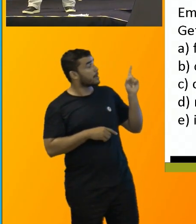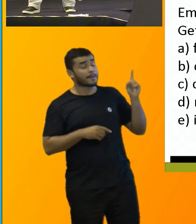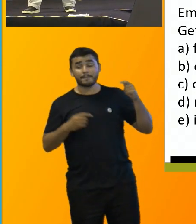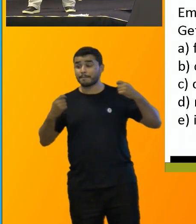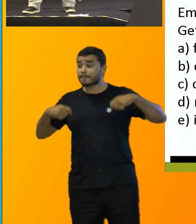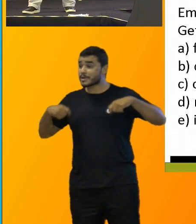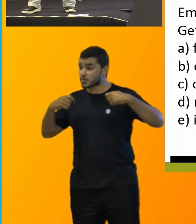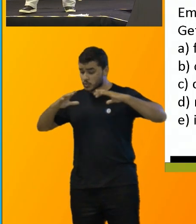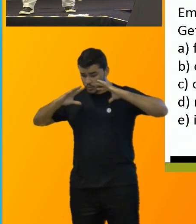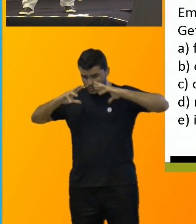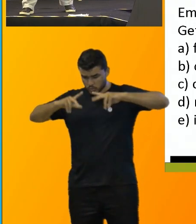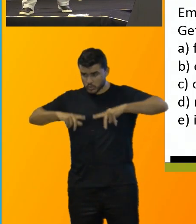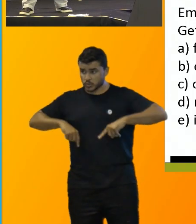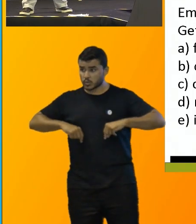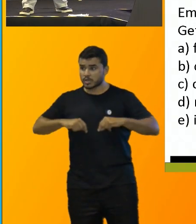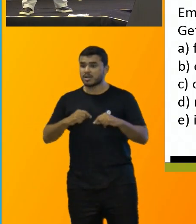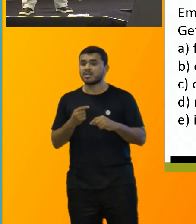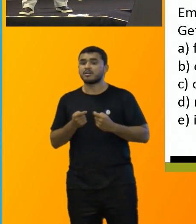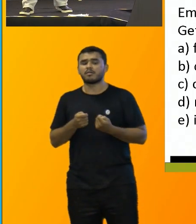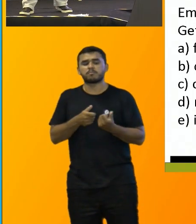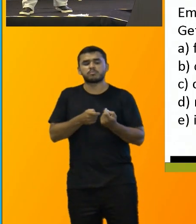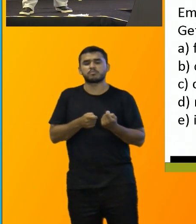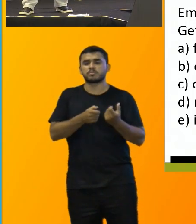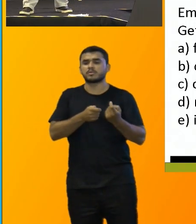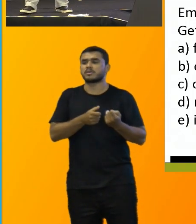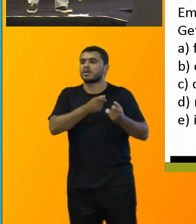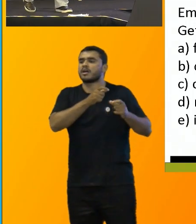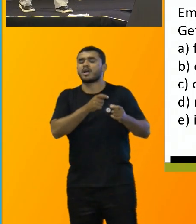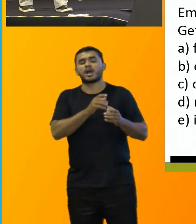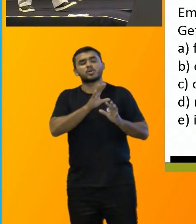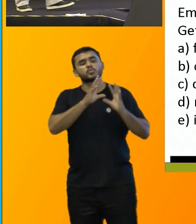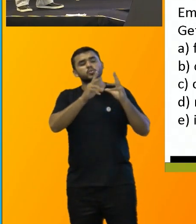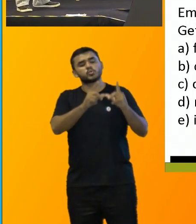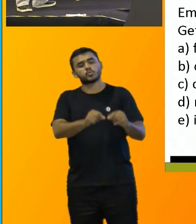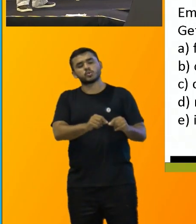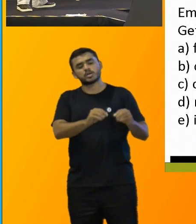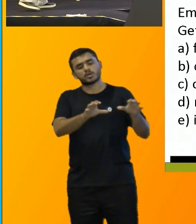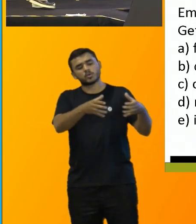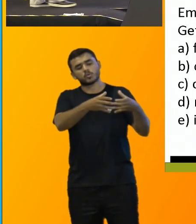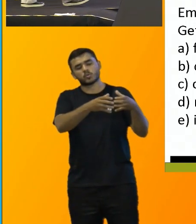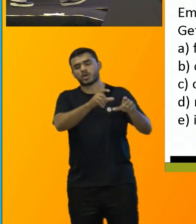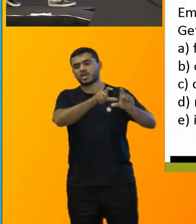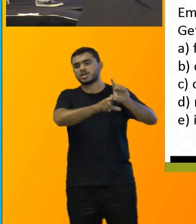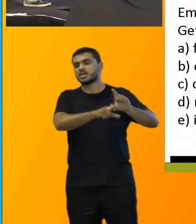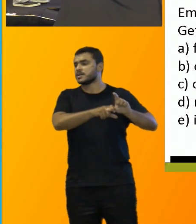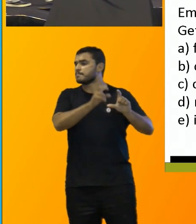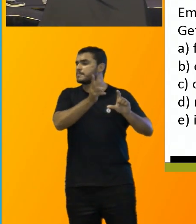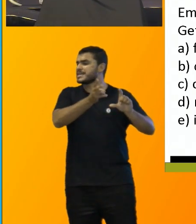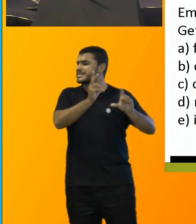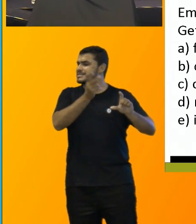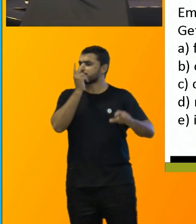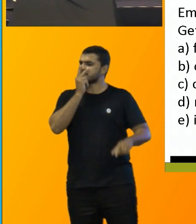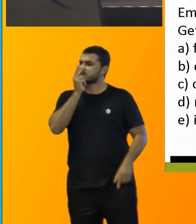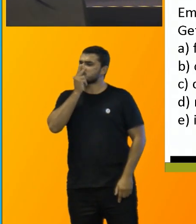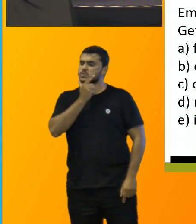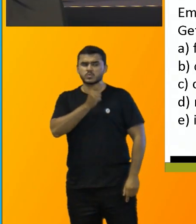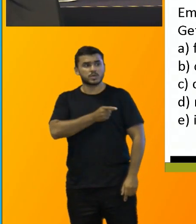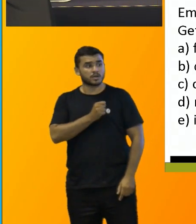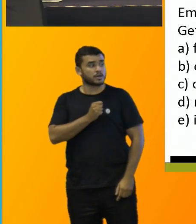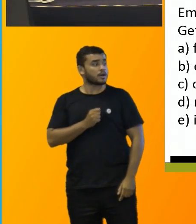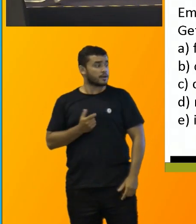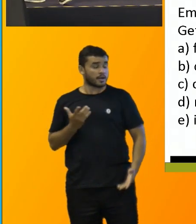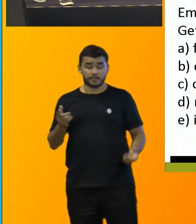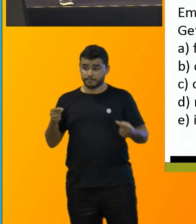necessário desmontar a máquina do favoritismo parasitário. Ei, gente, letra